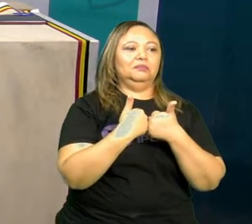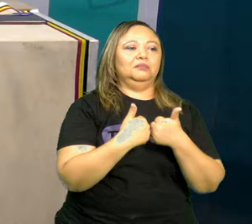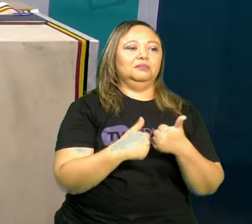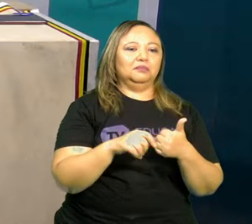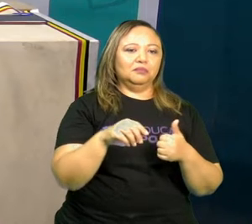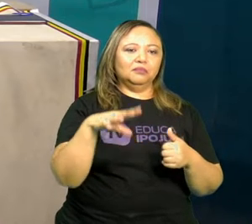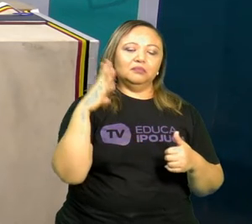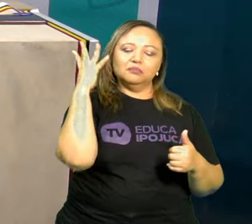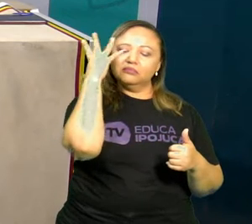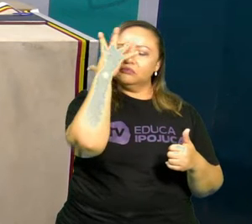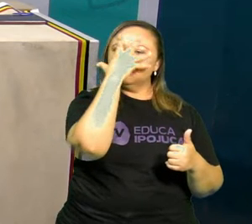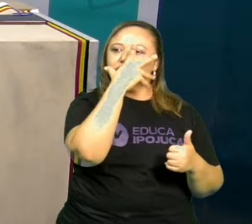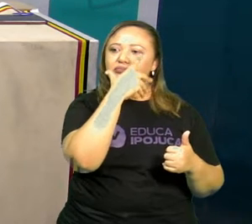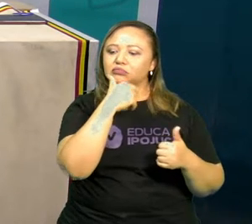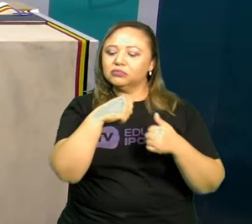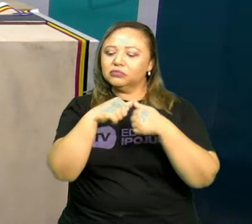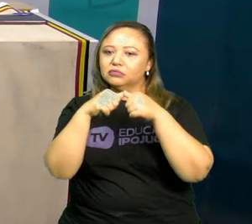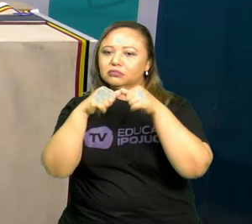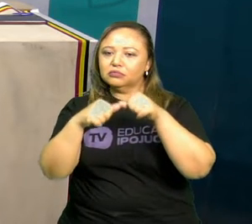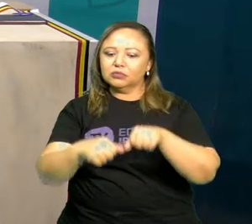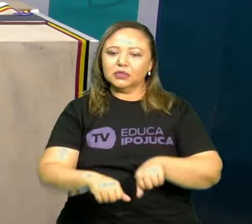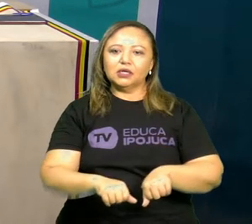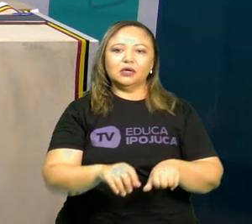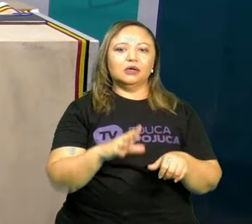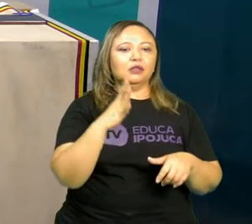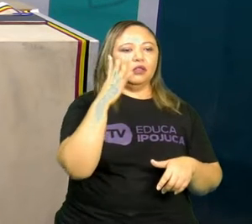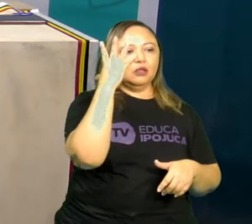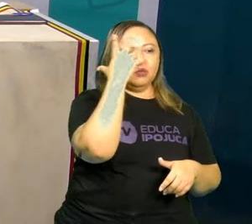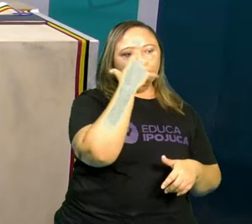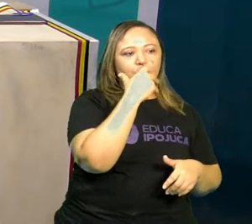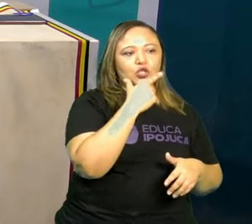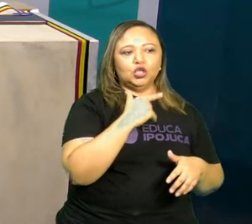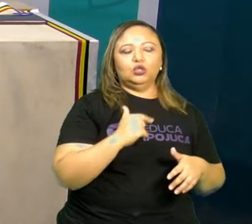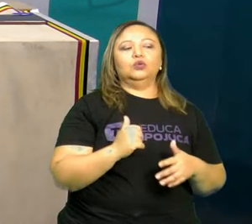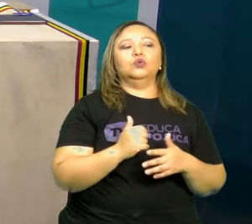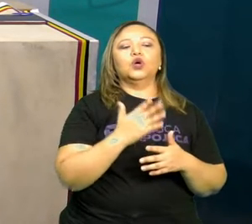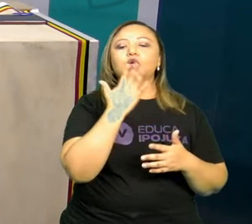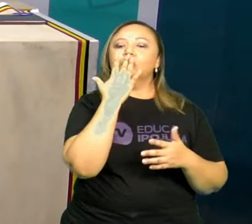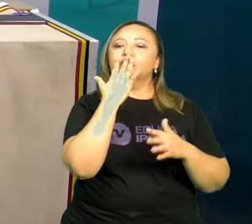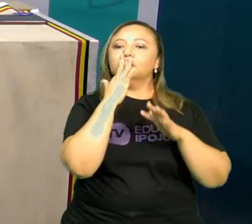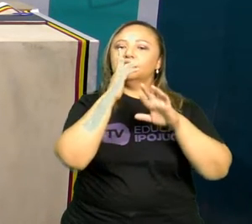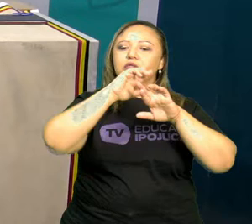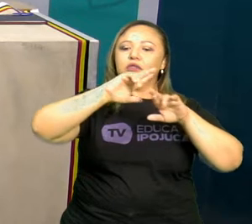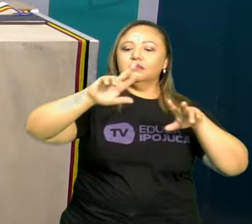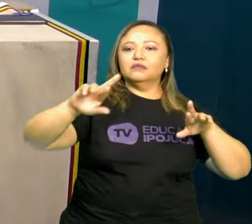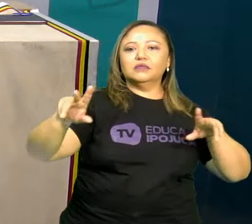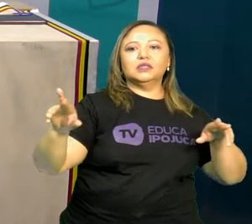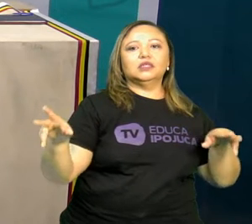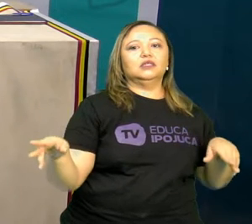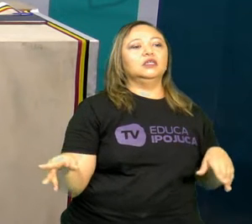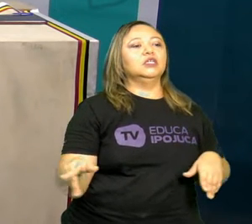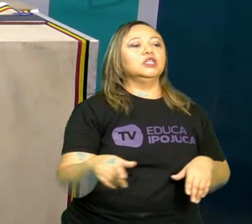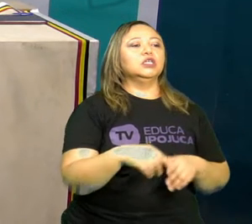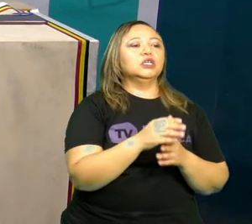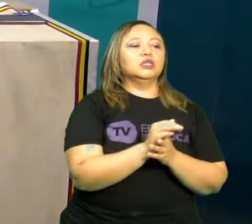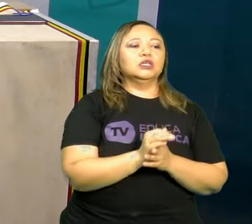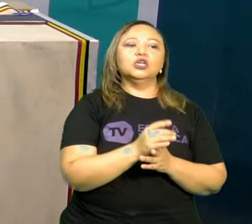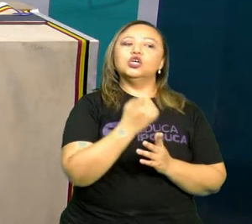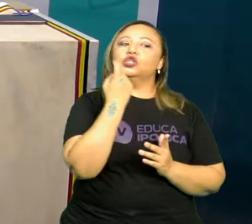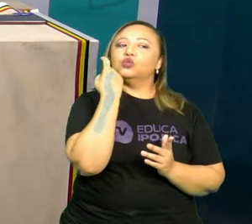Para ficar bem colorido. Você viu que os peixinhos da nossa brincadeira todos são